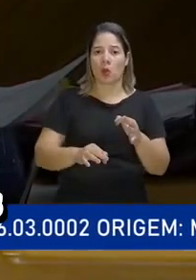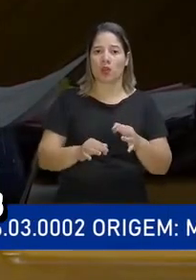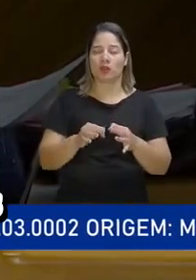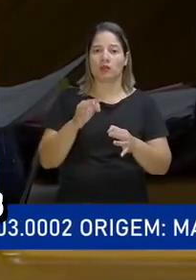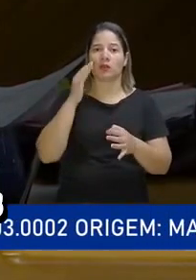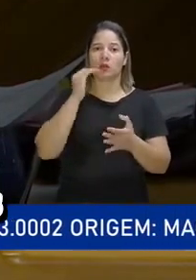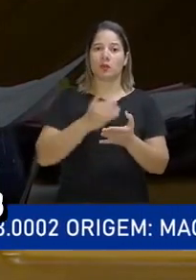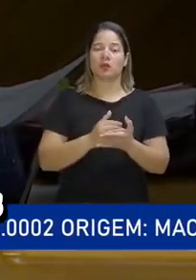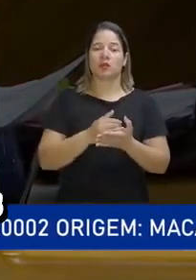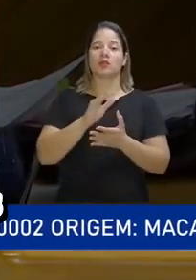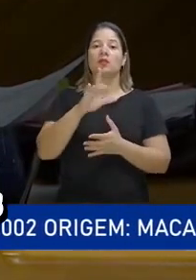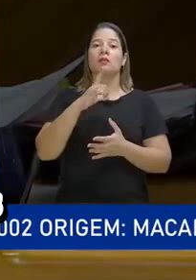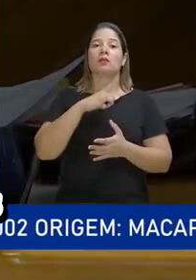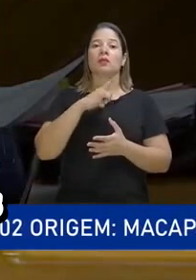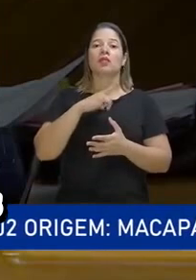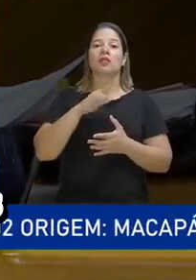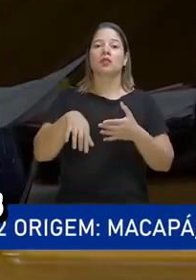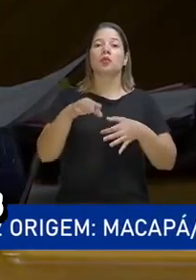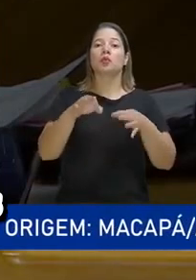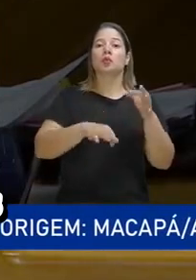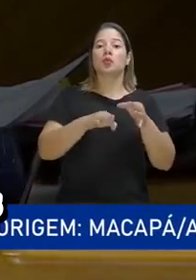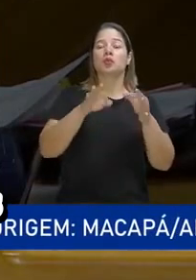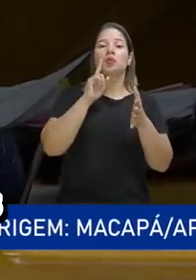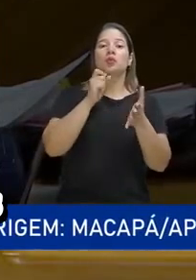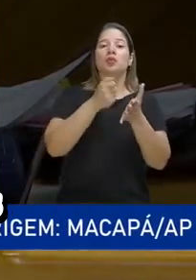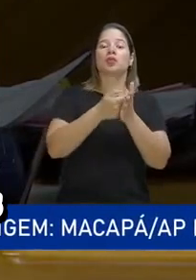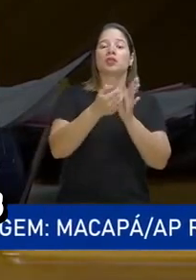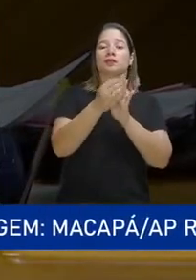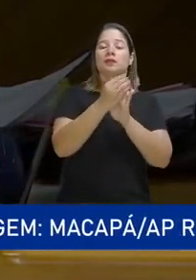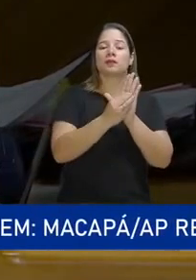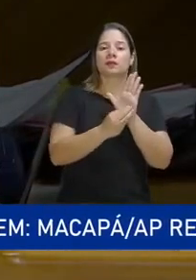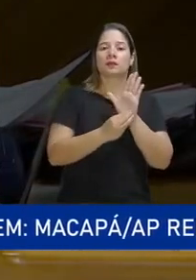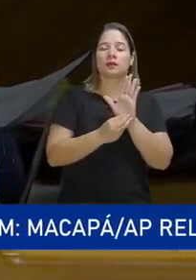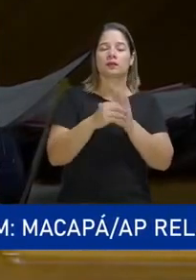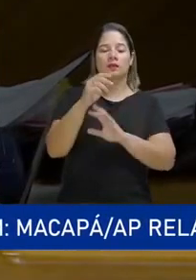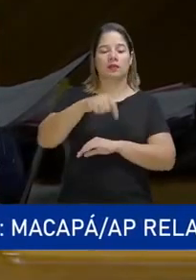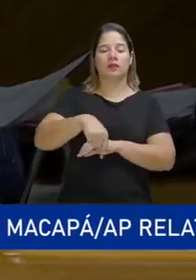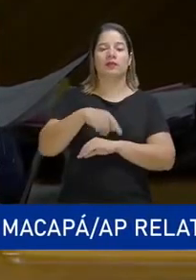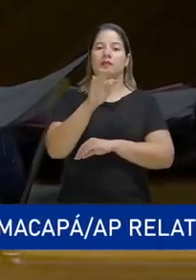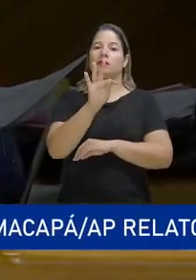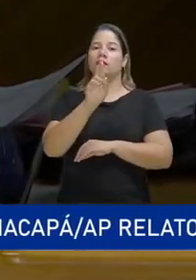decisões, conforme acórdãos deste TRE,